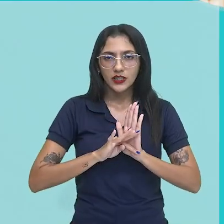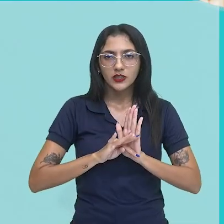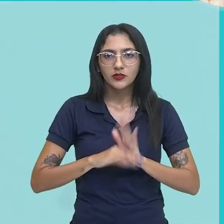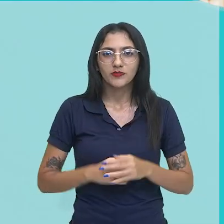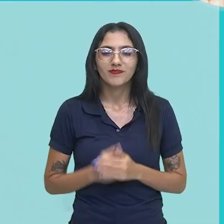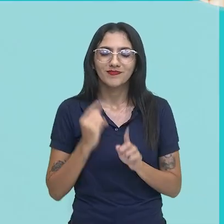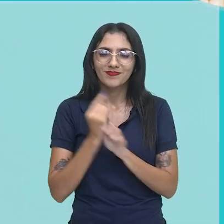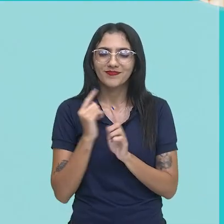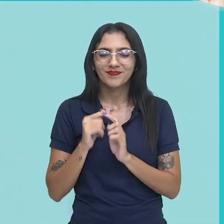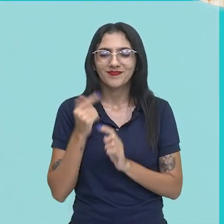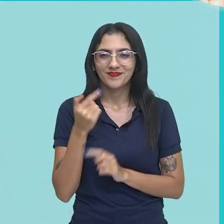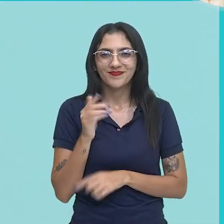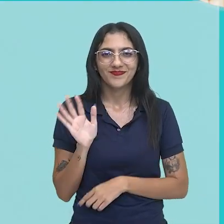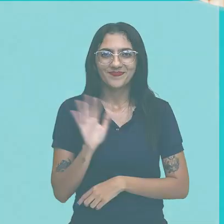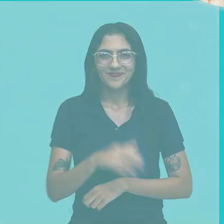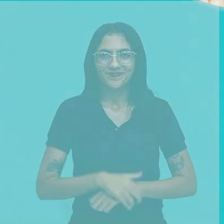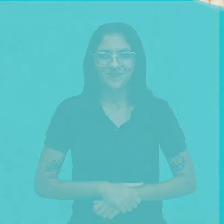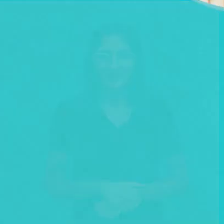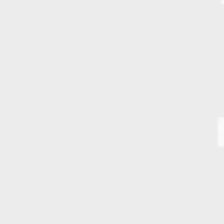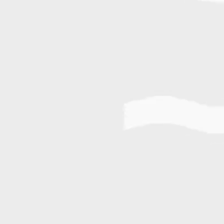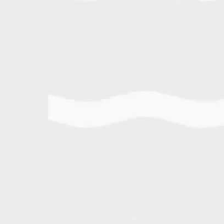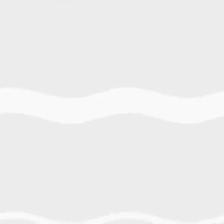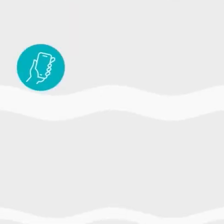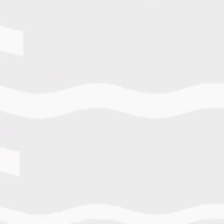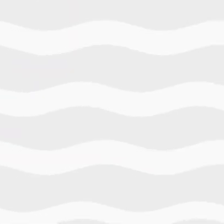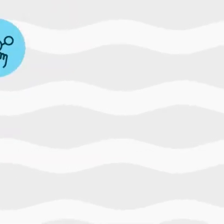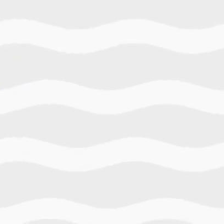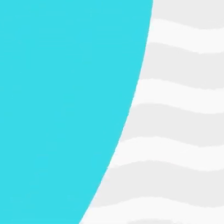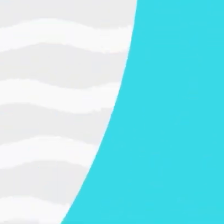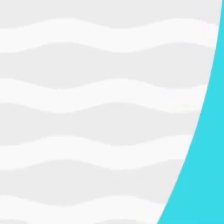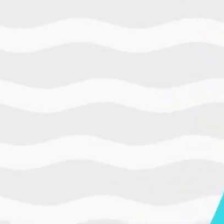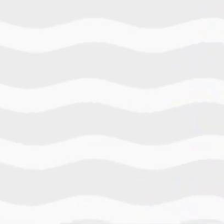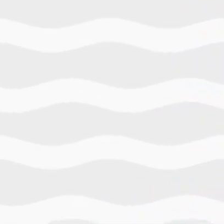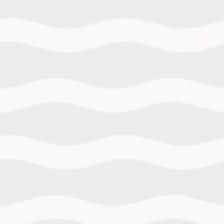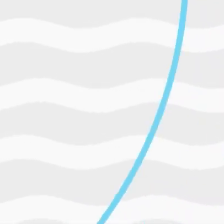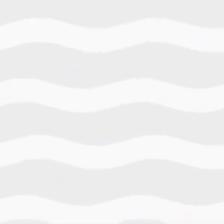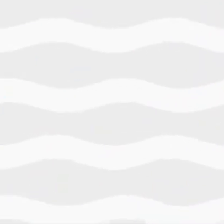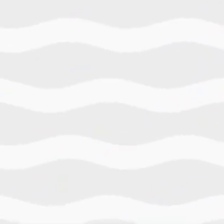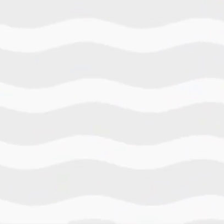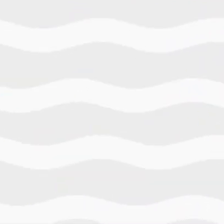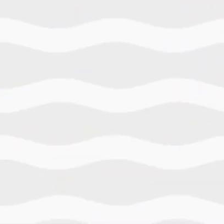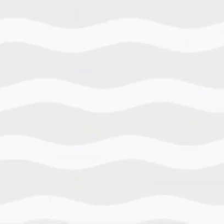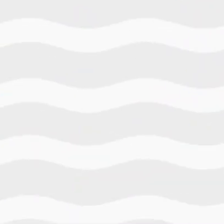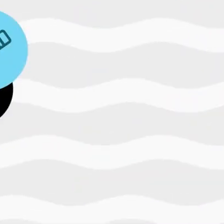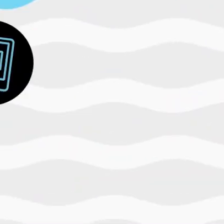E até a próxima aula.